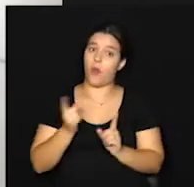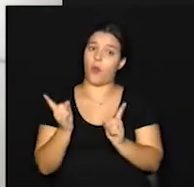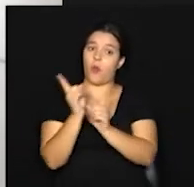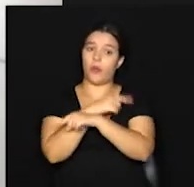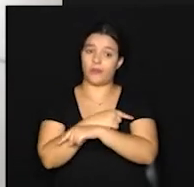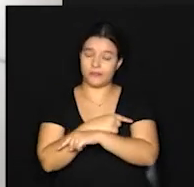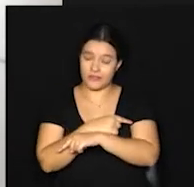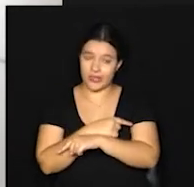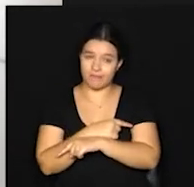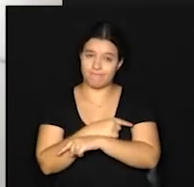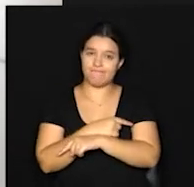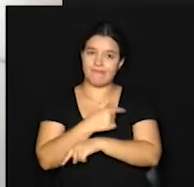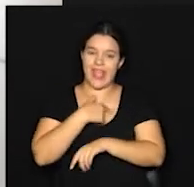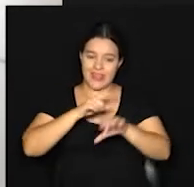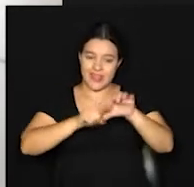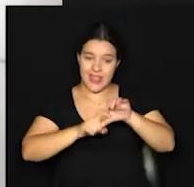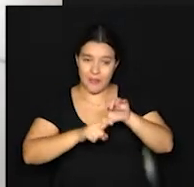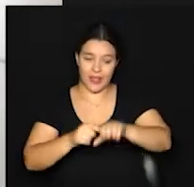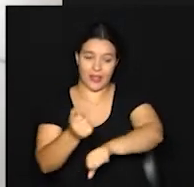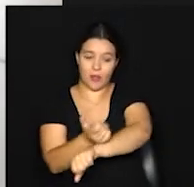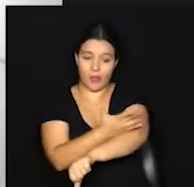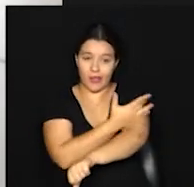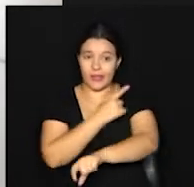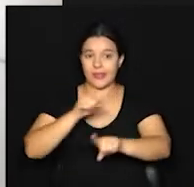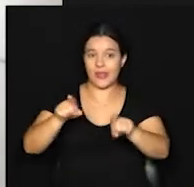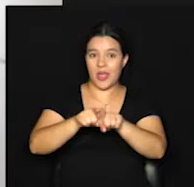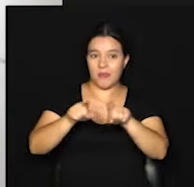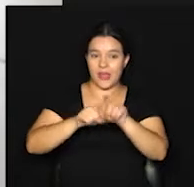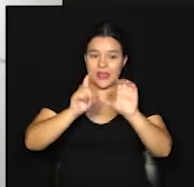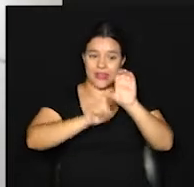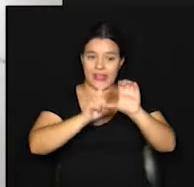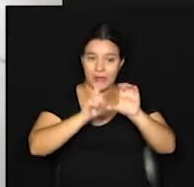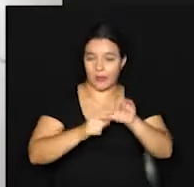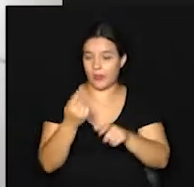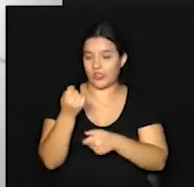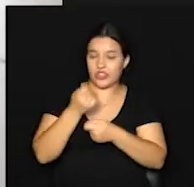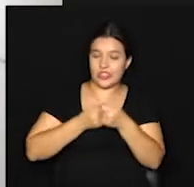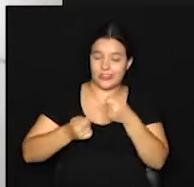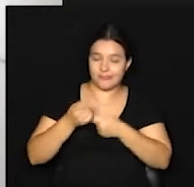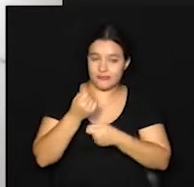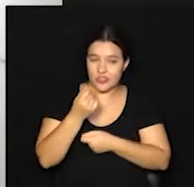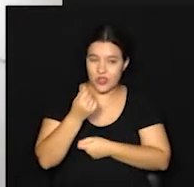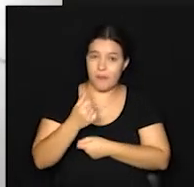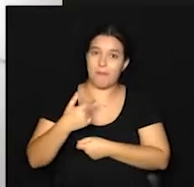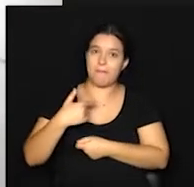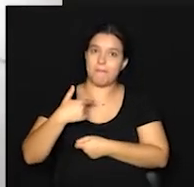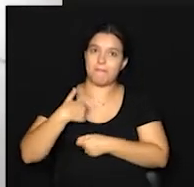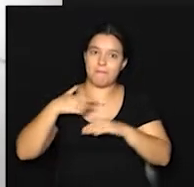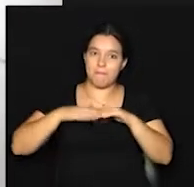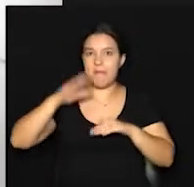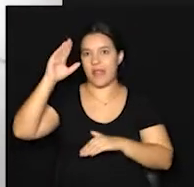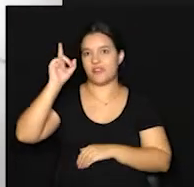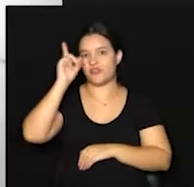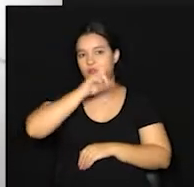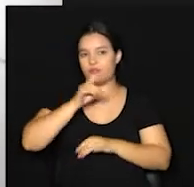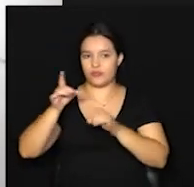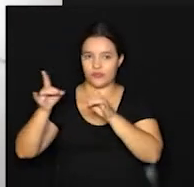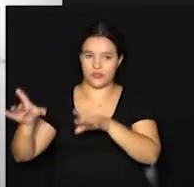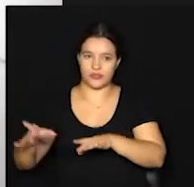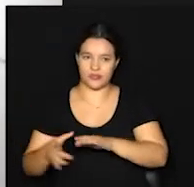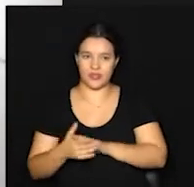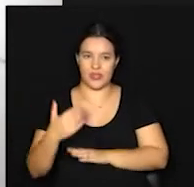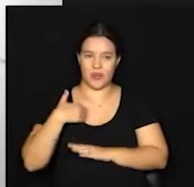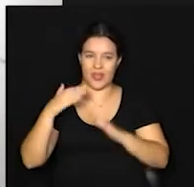tanto emocionalmente quanto economicamente. Sim. Então, por isso, para mim, foi mais difícil sair. E quando eu saí